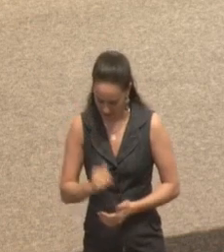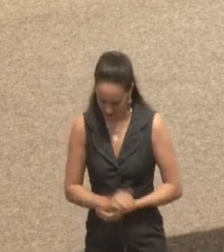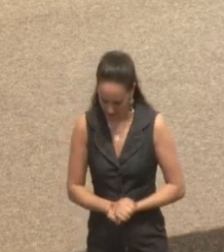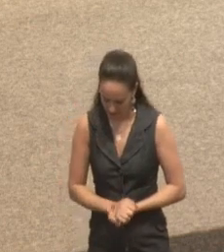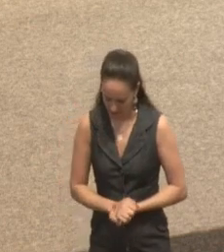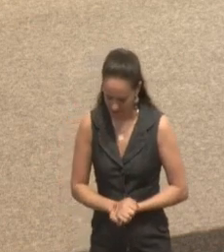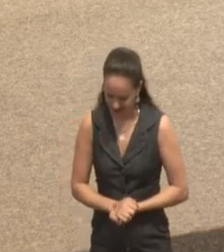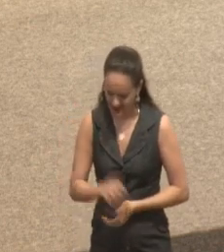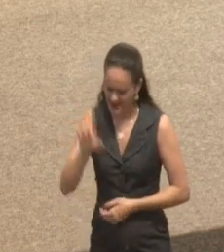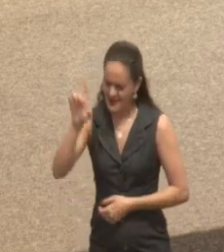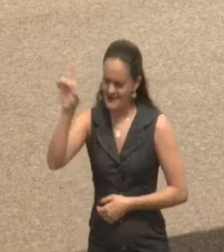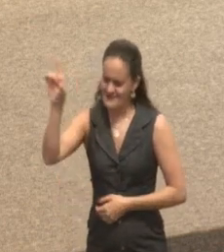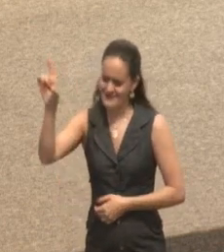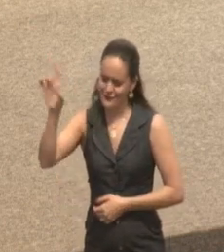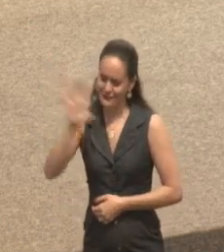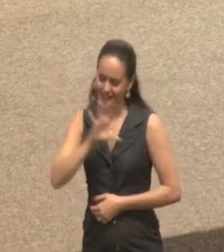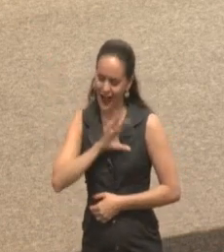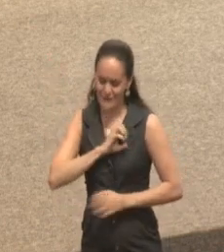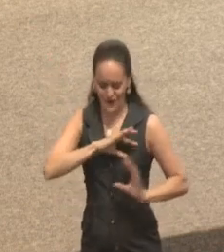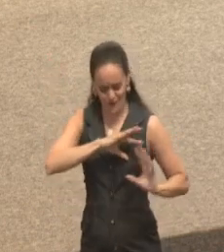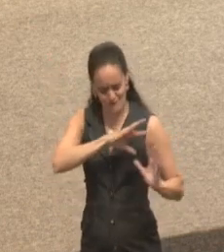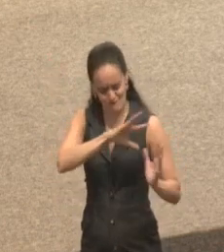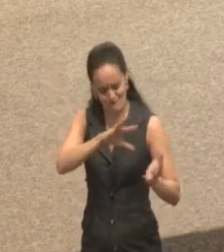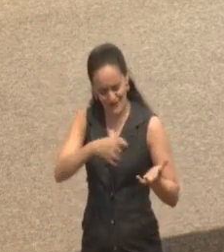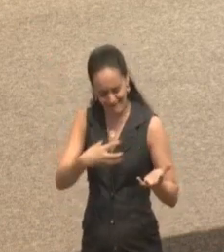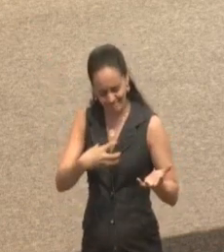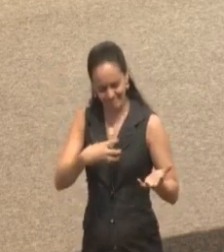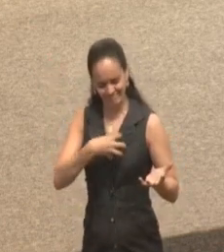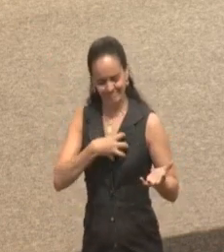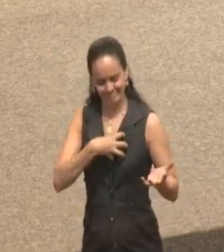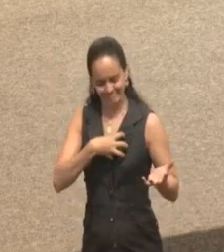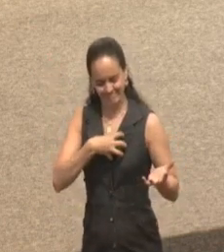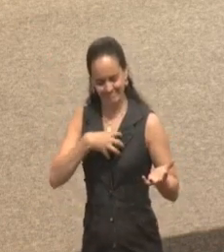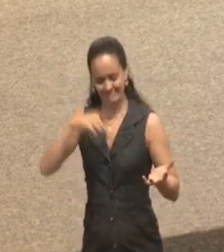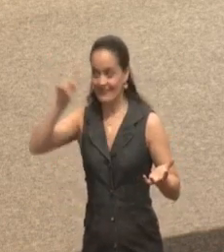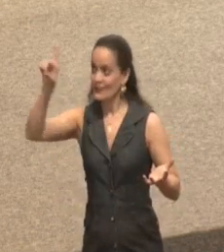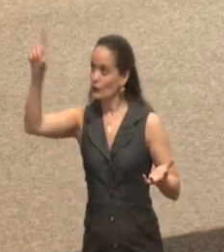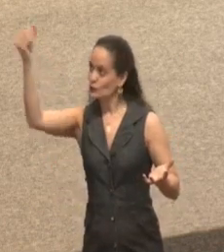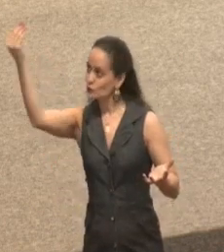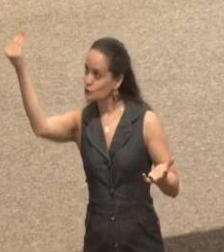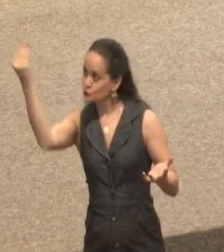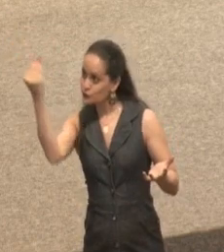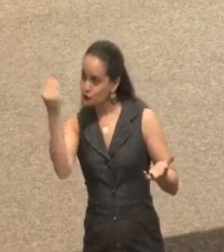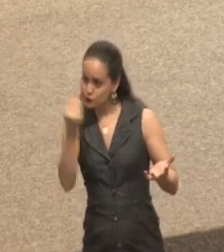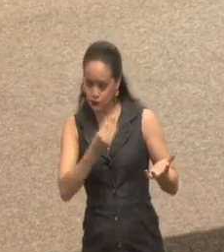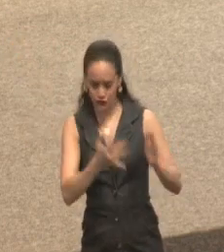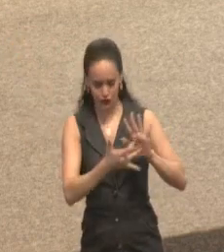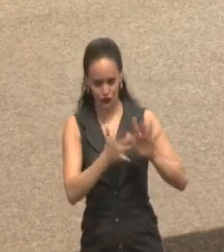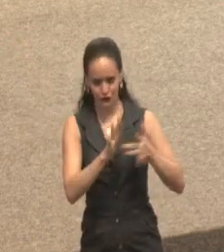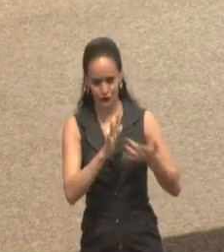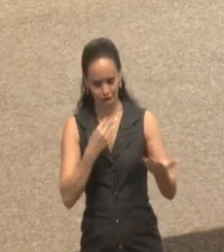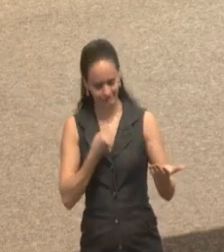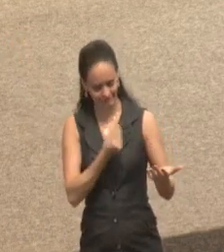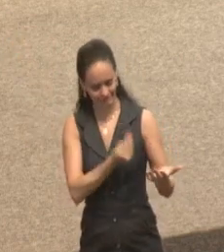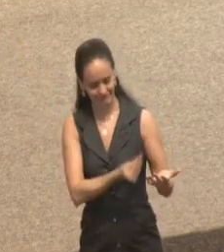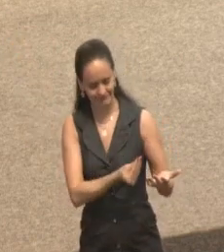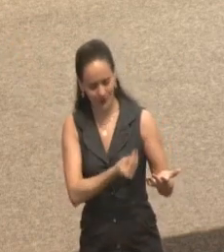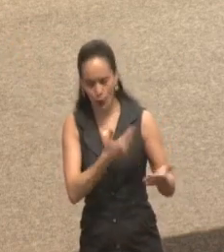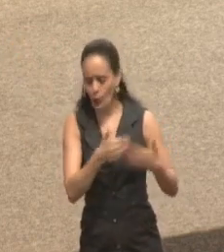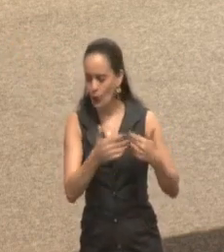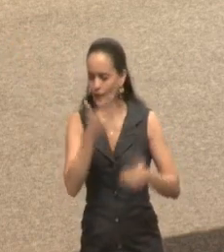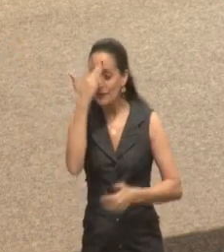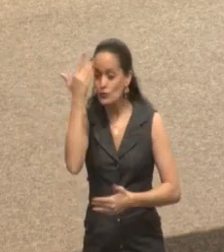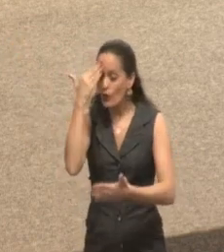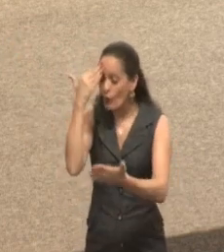Deus amou o mundo de tal maneira que enviou seu Filho, para que qualquer pessoa que creia nele tenha